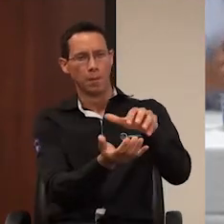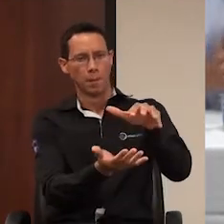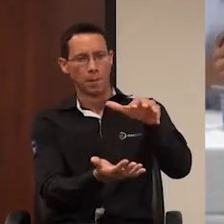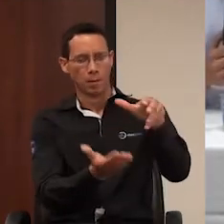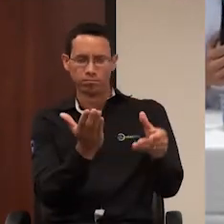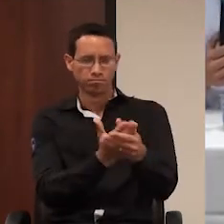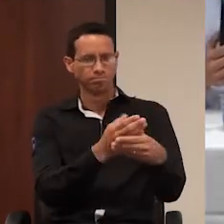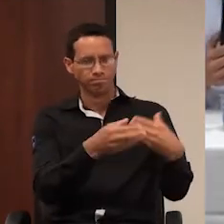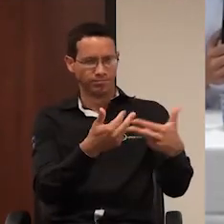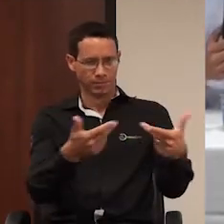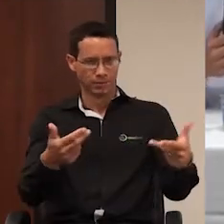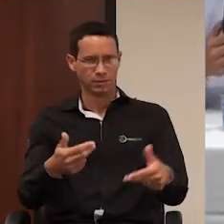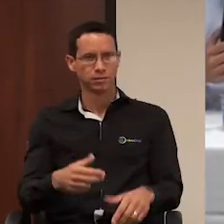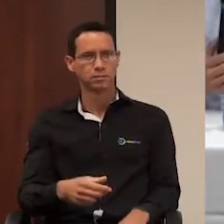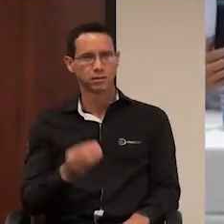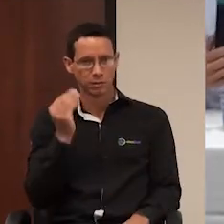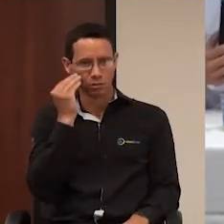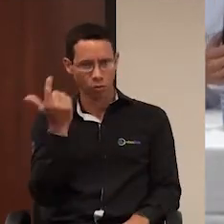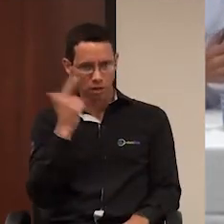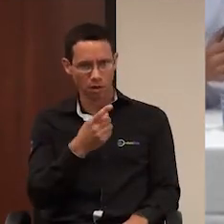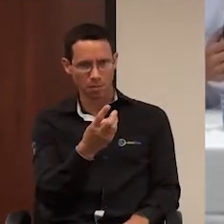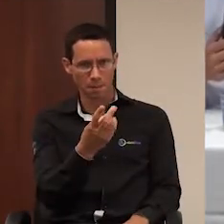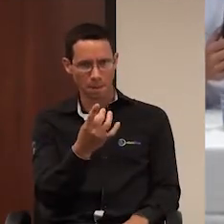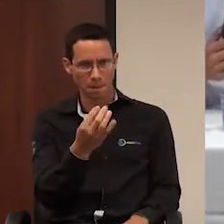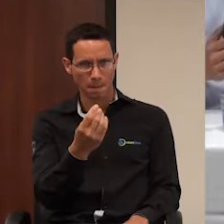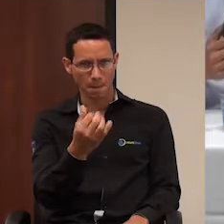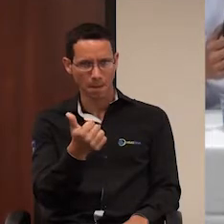Conta até 12 mil. Imagina julgar 12 mil.